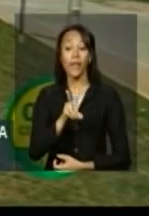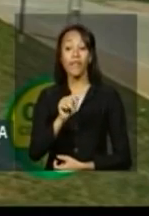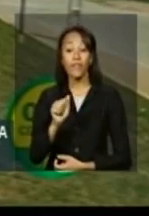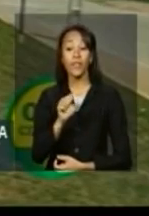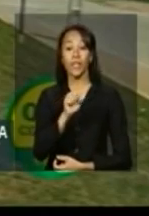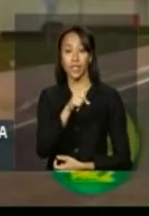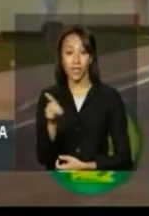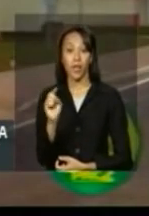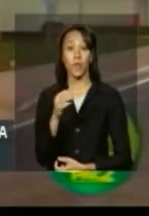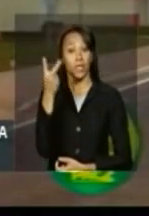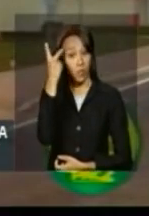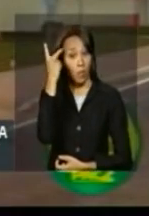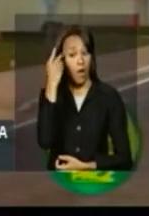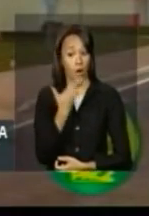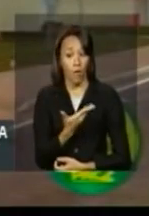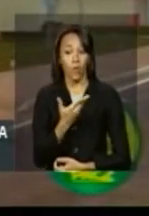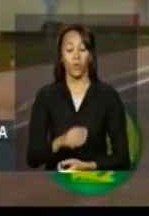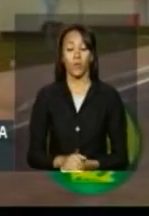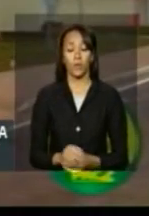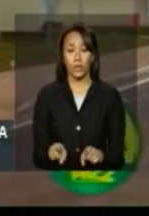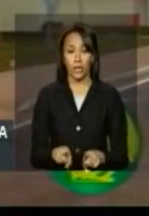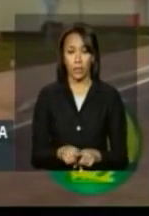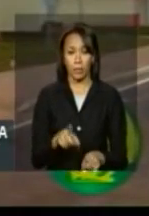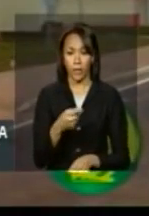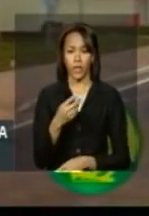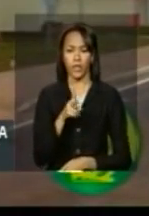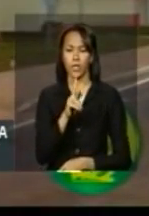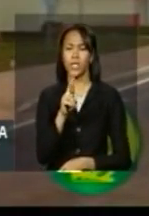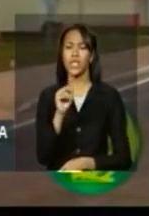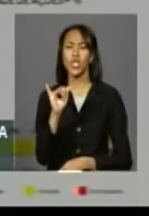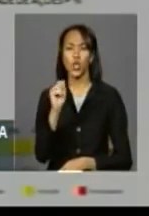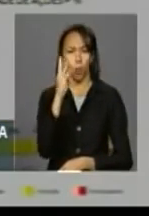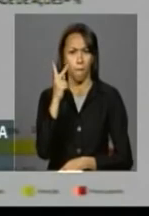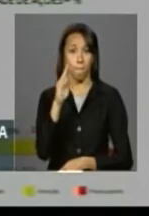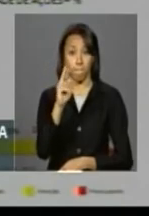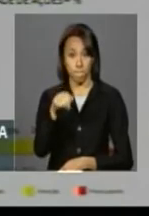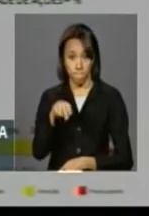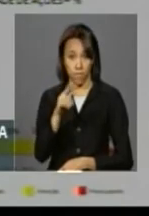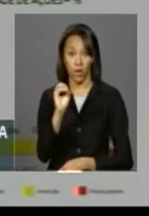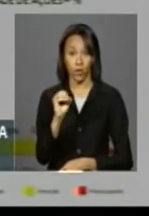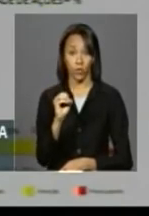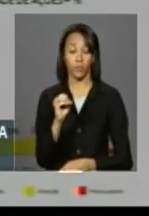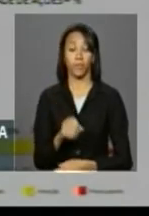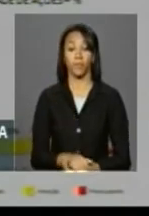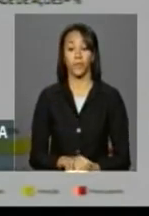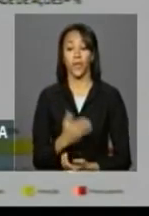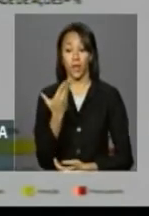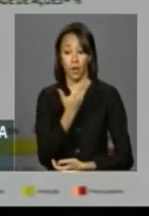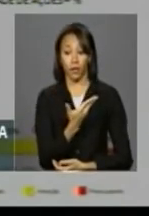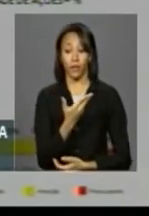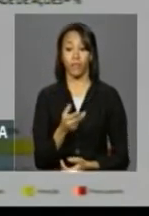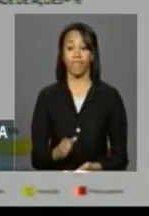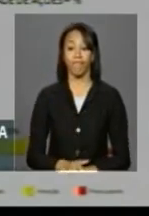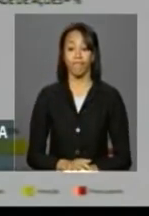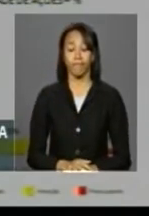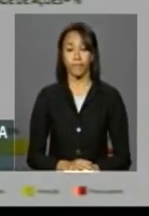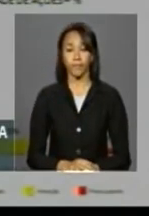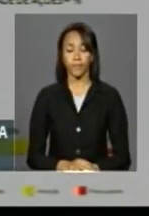Benedito, em Itapeva, São Paulo, provisão habitacional em Rio Branco, no Acre, e aqui o nosso